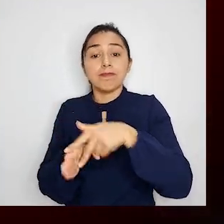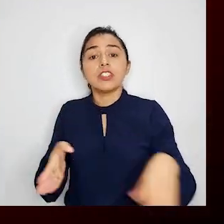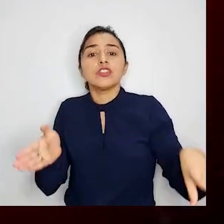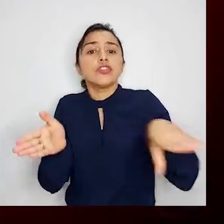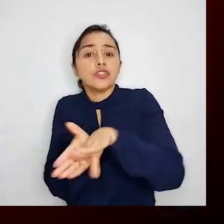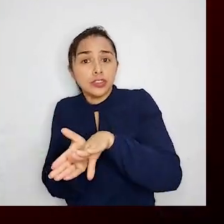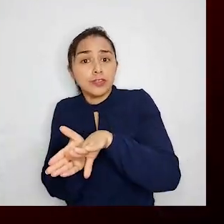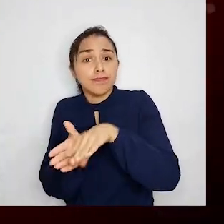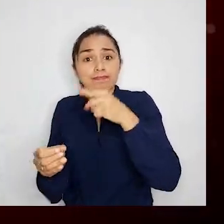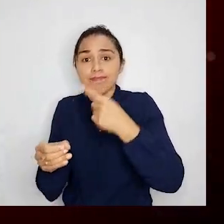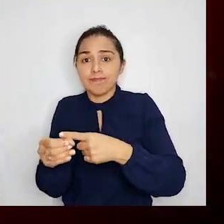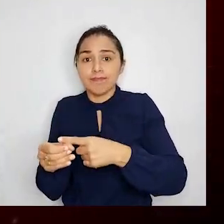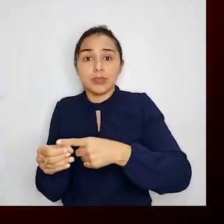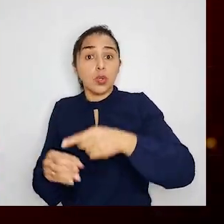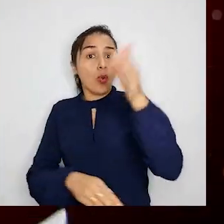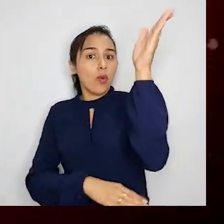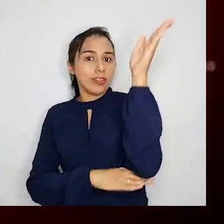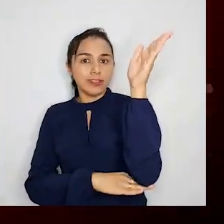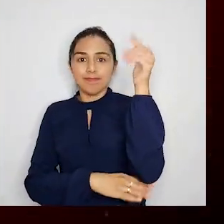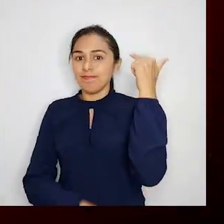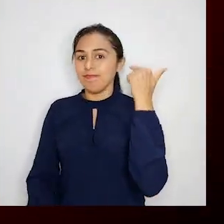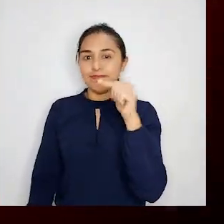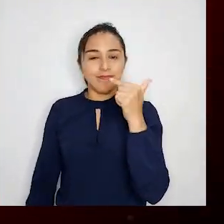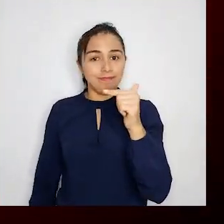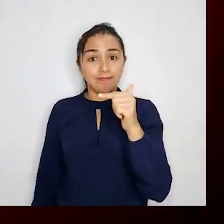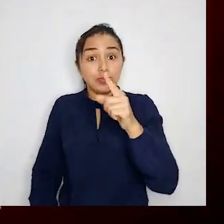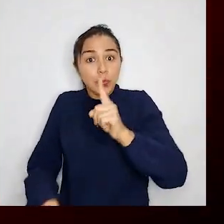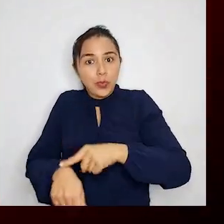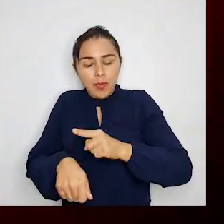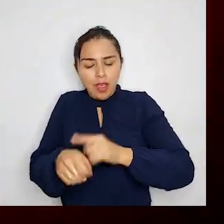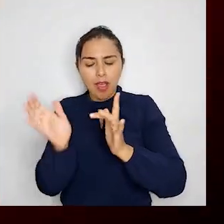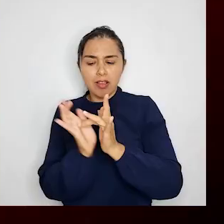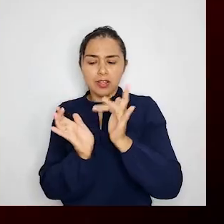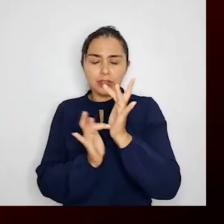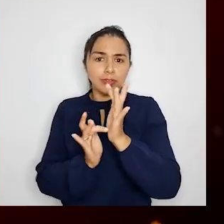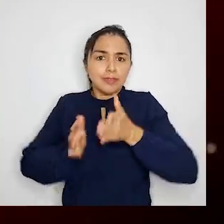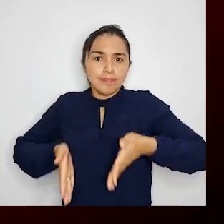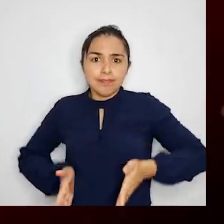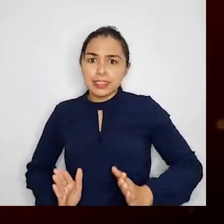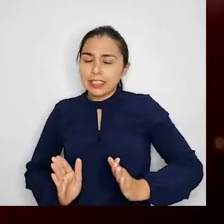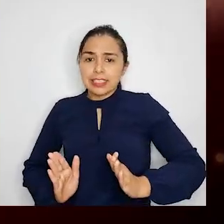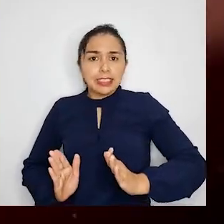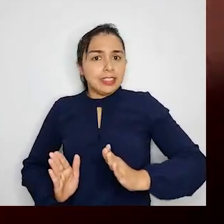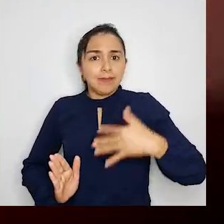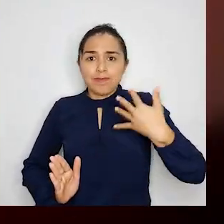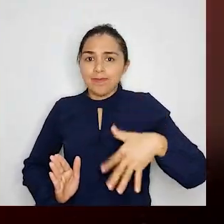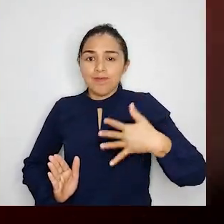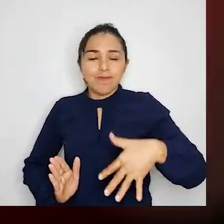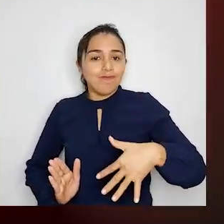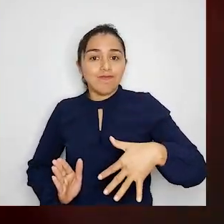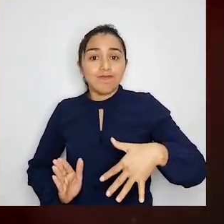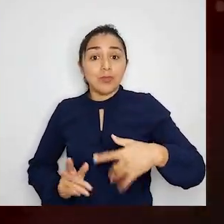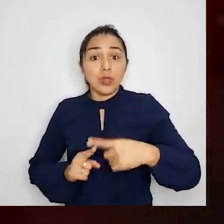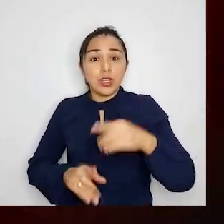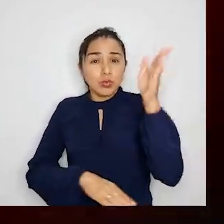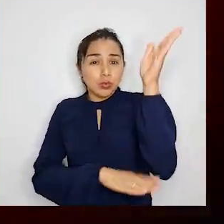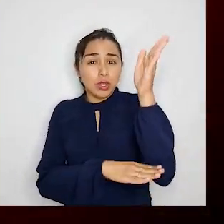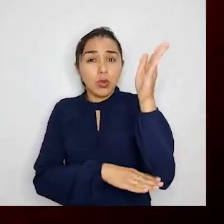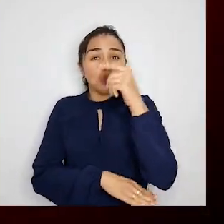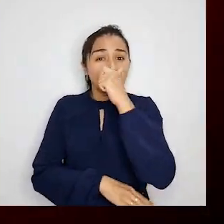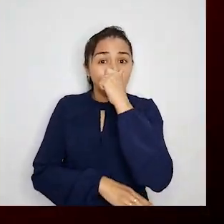mais hospedagem. A hora do bebê nascer chegou. Estava tudo cheio. Então,